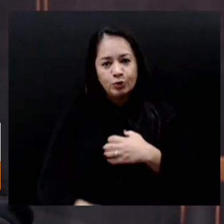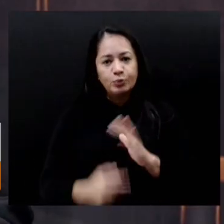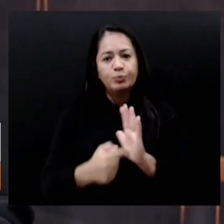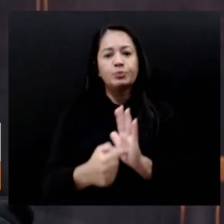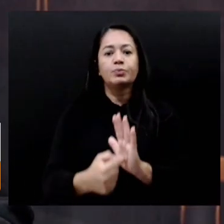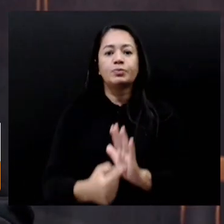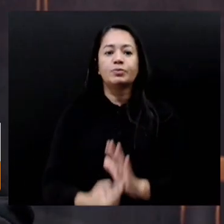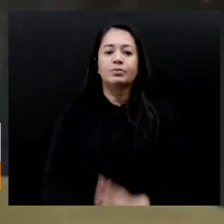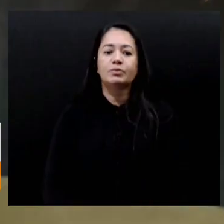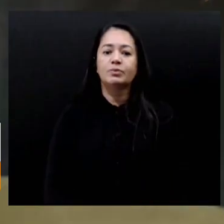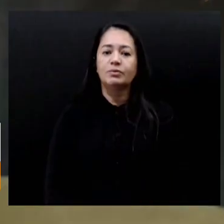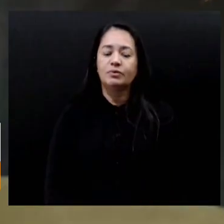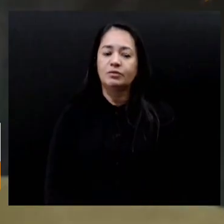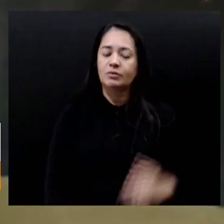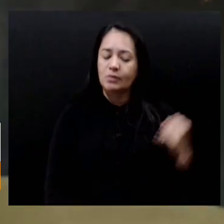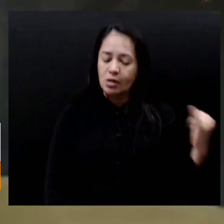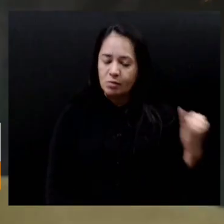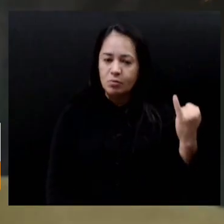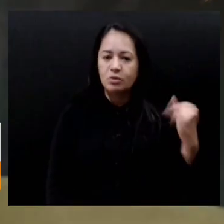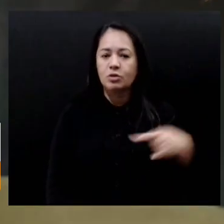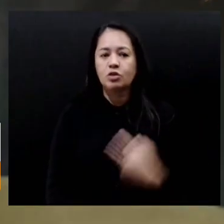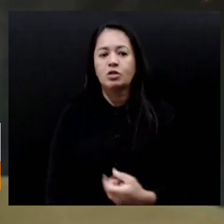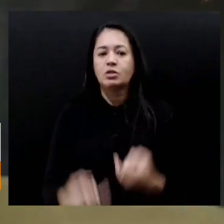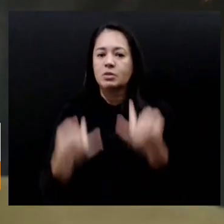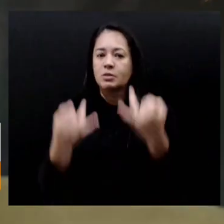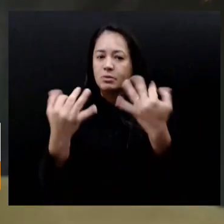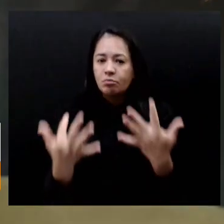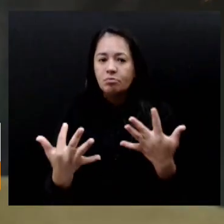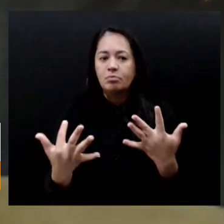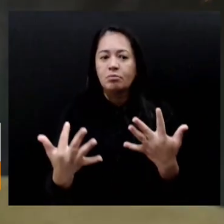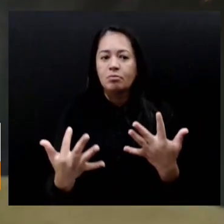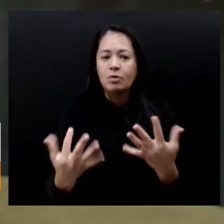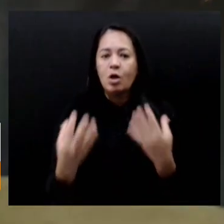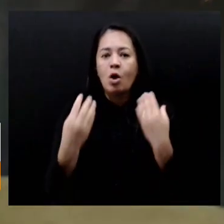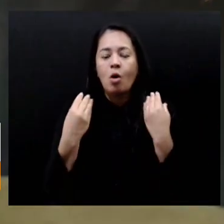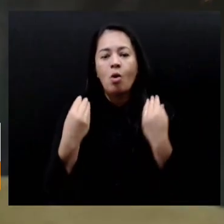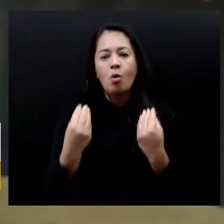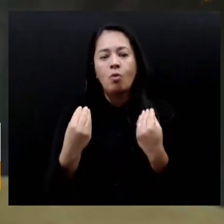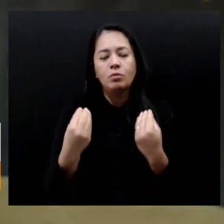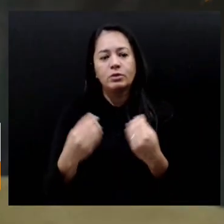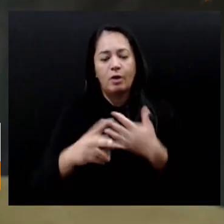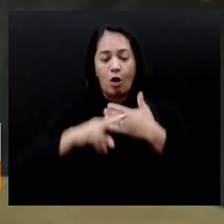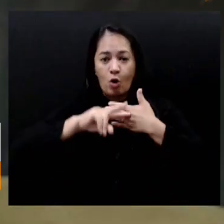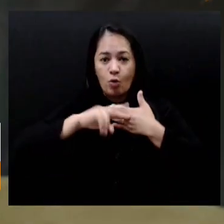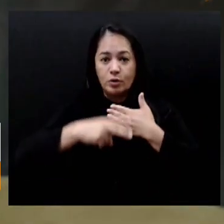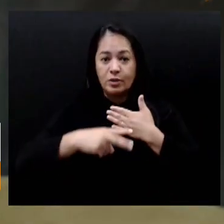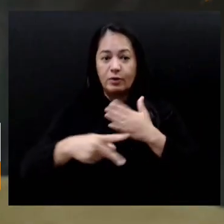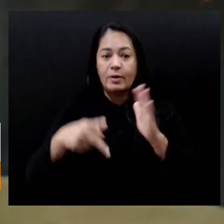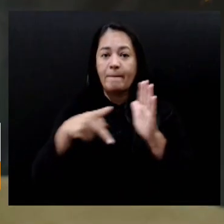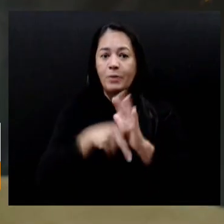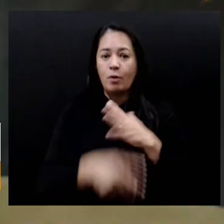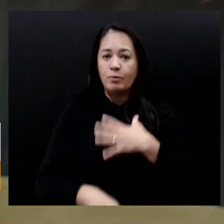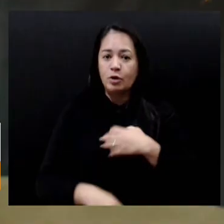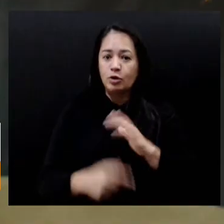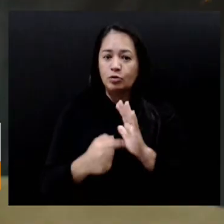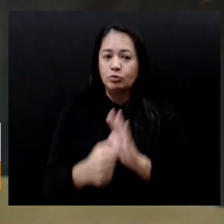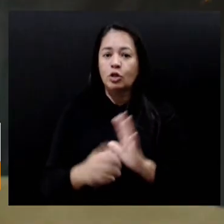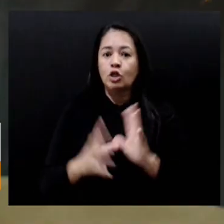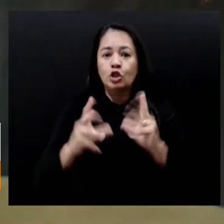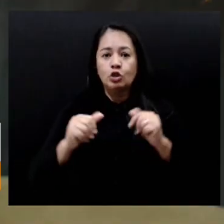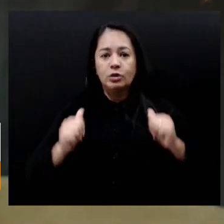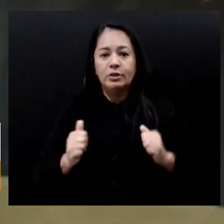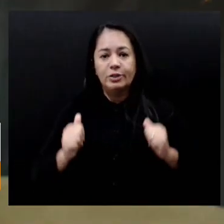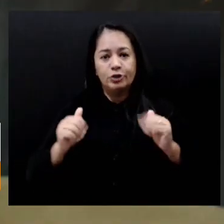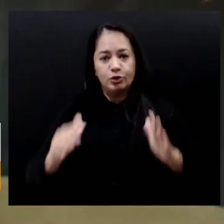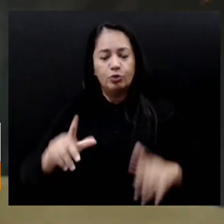gente salientar isso, né? Consequências do comportamento. Toda ação tem uma reação, e essa